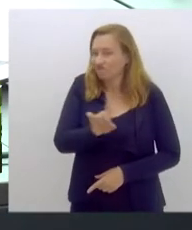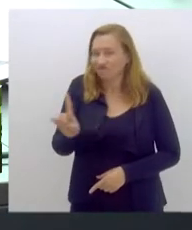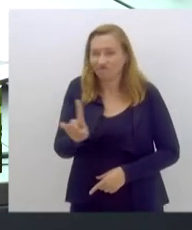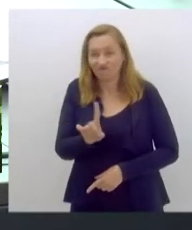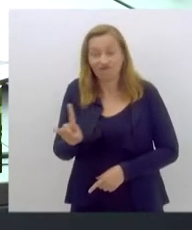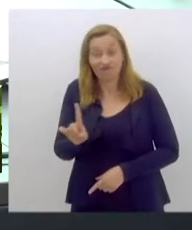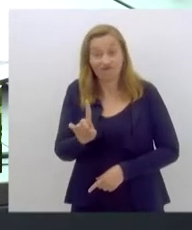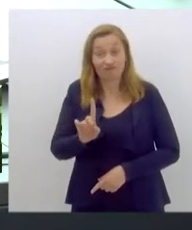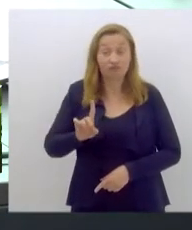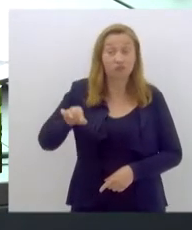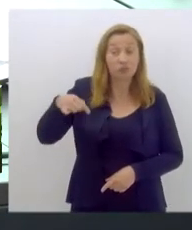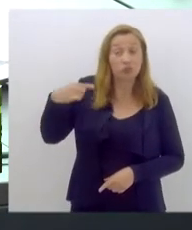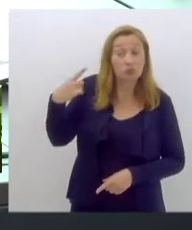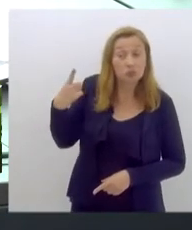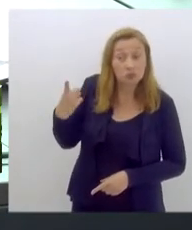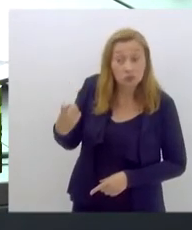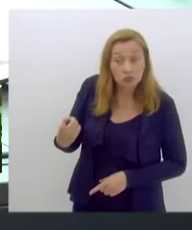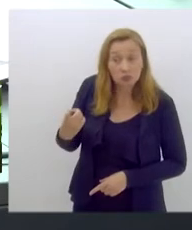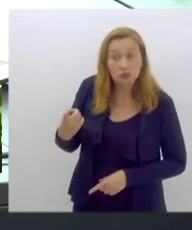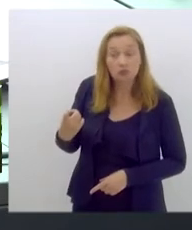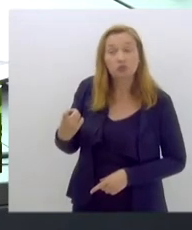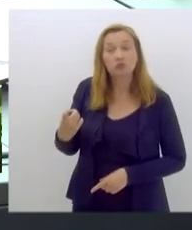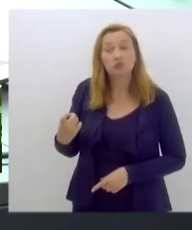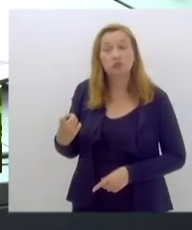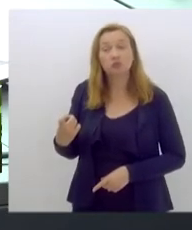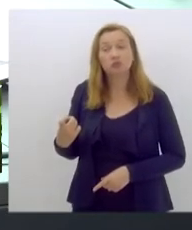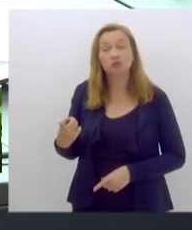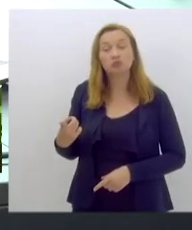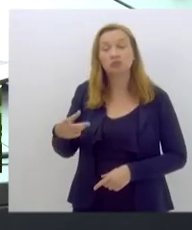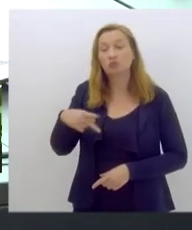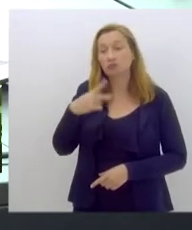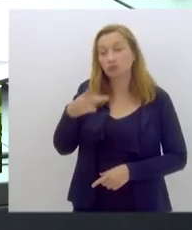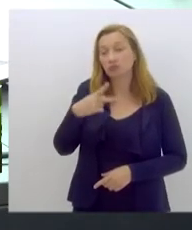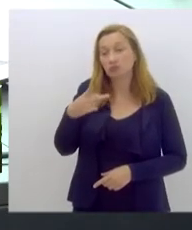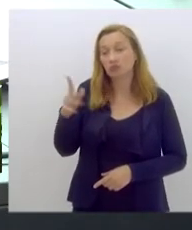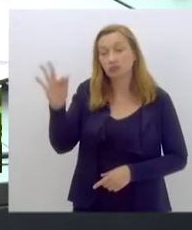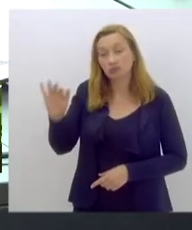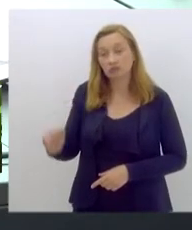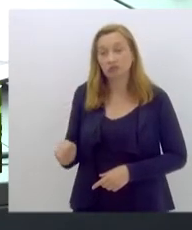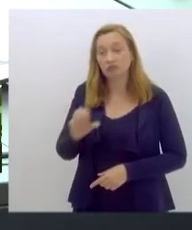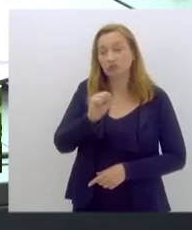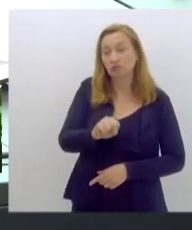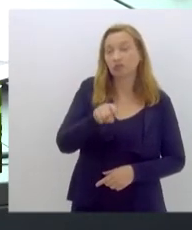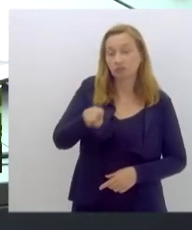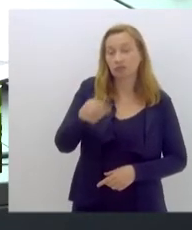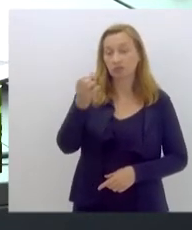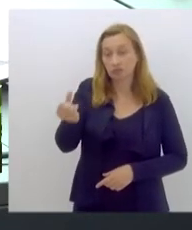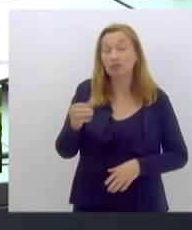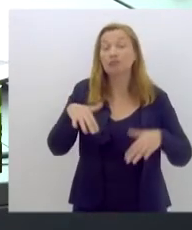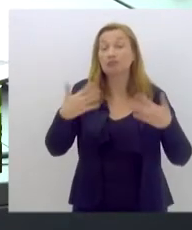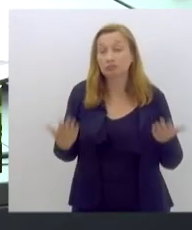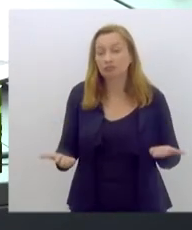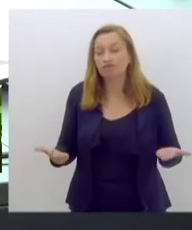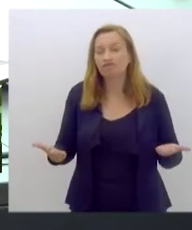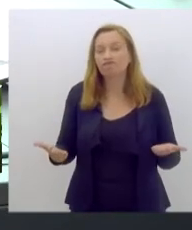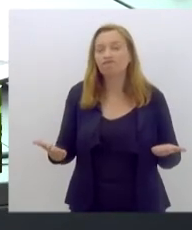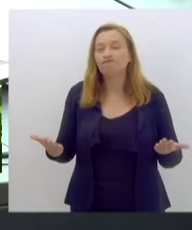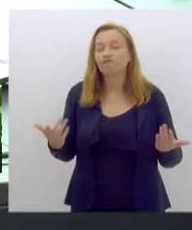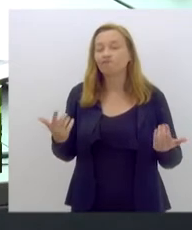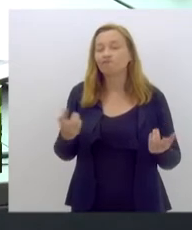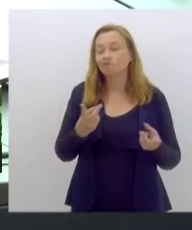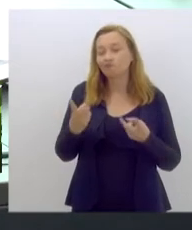numa outra previsão que fez a Fazenda de 8,6. Então, eu assinalei